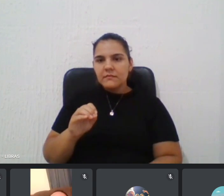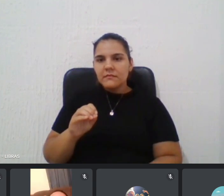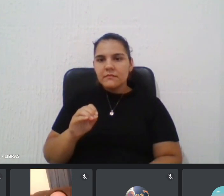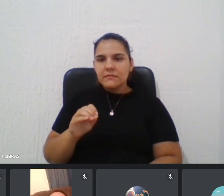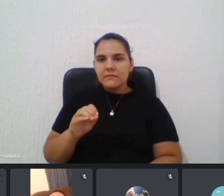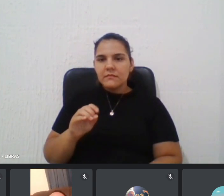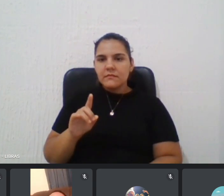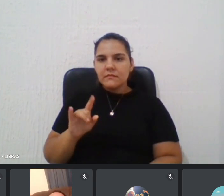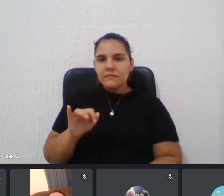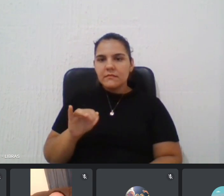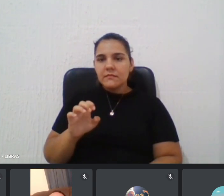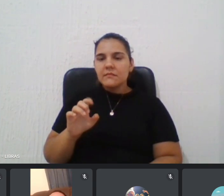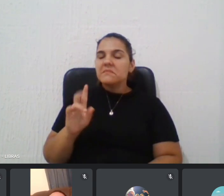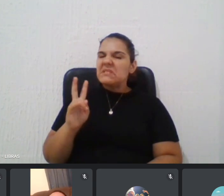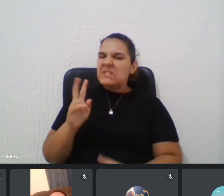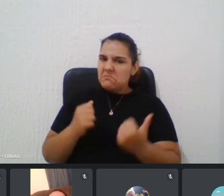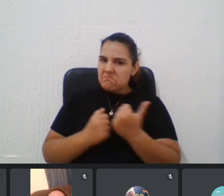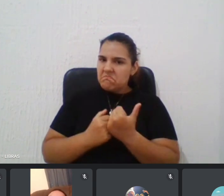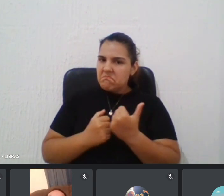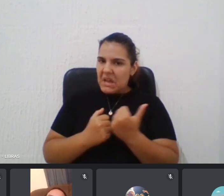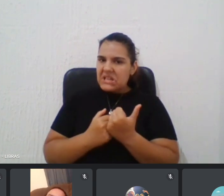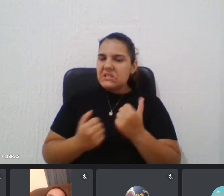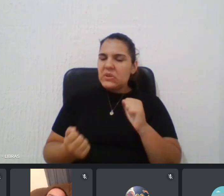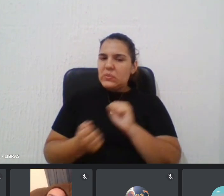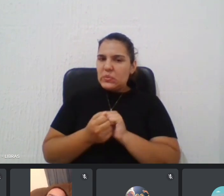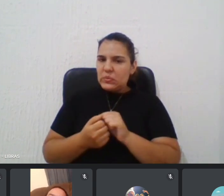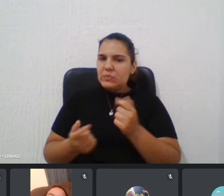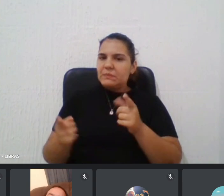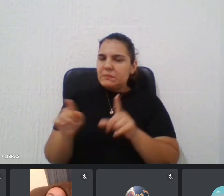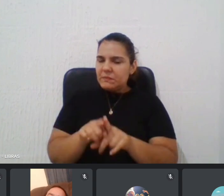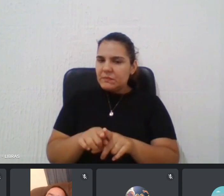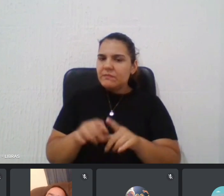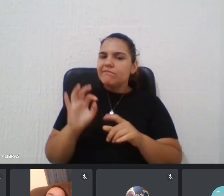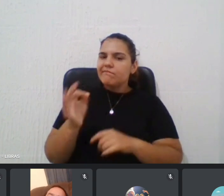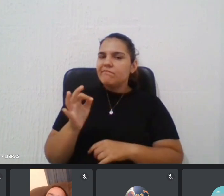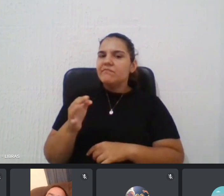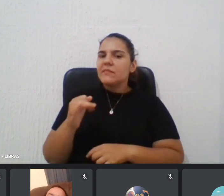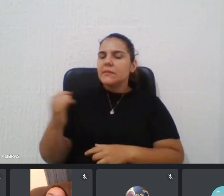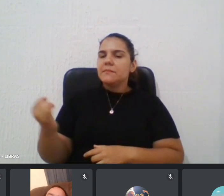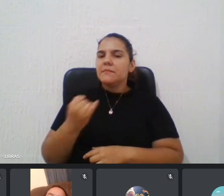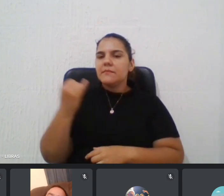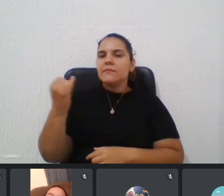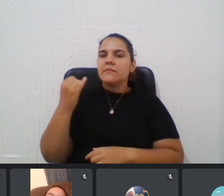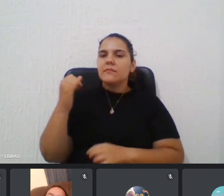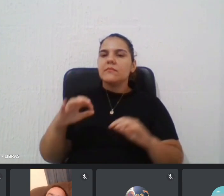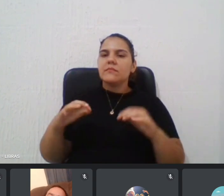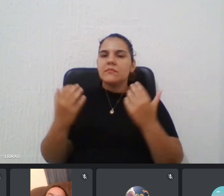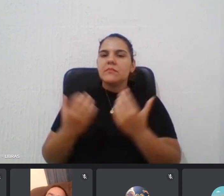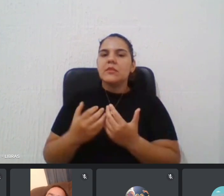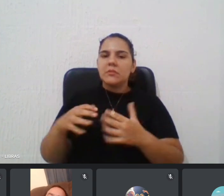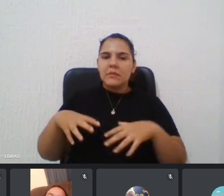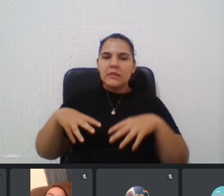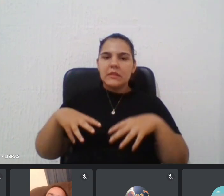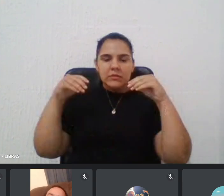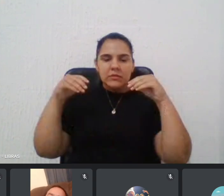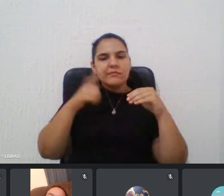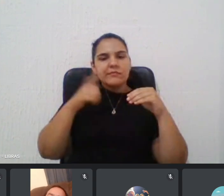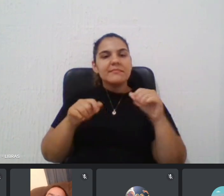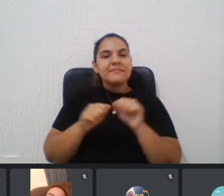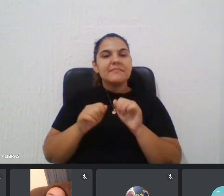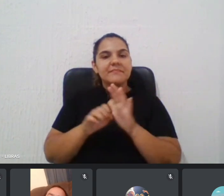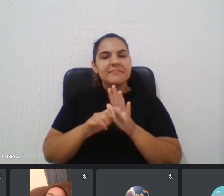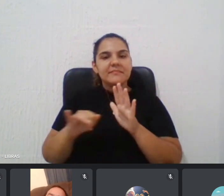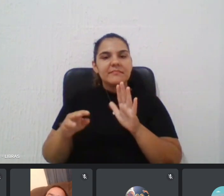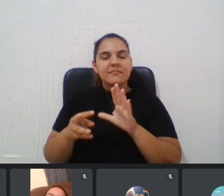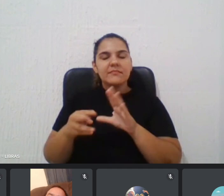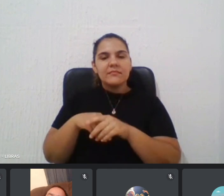grande parceiro da gente nesse processo todo, foi essencial para a comunidade do circo conseguir fazer seus editais na Alde Blanc, e